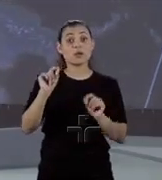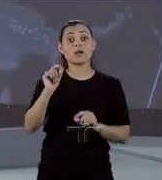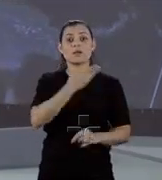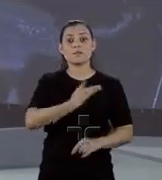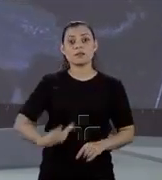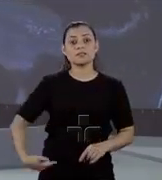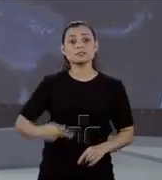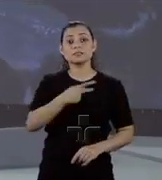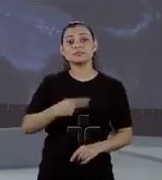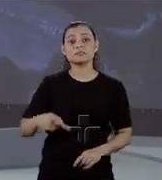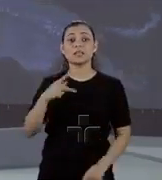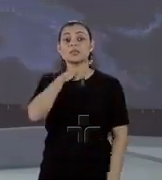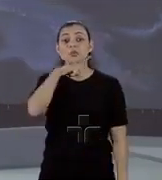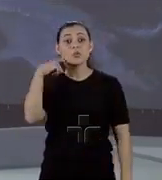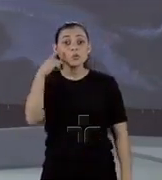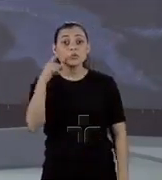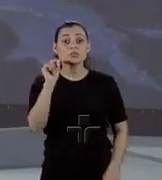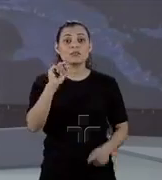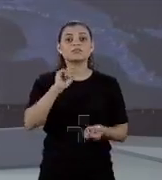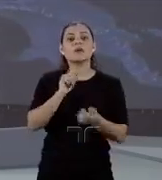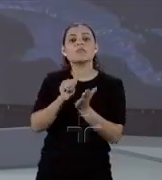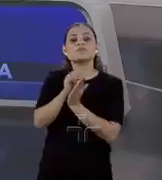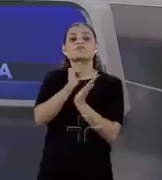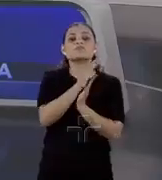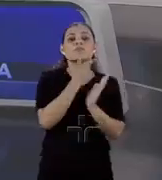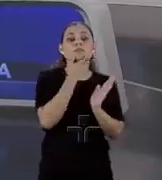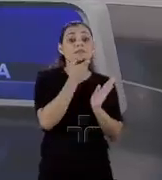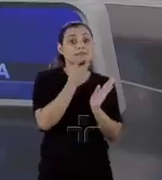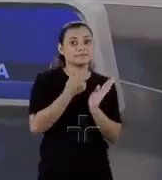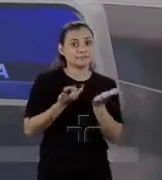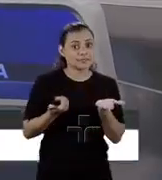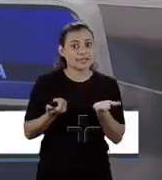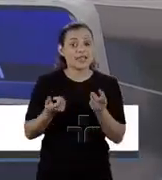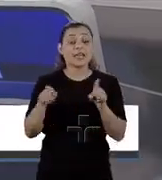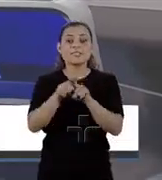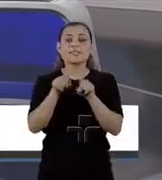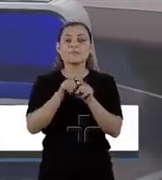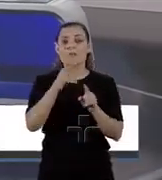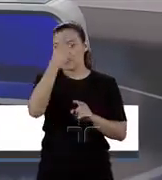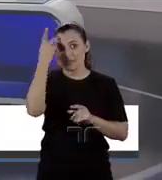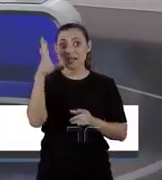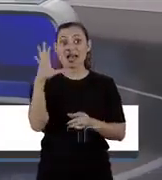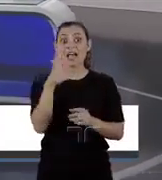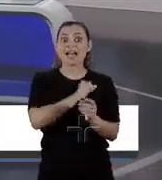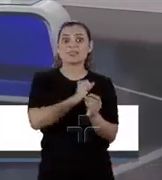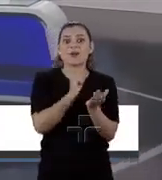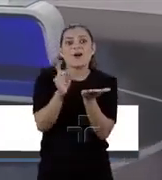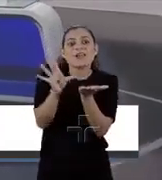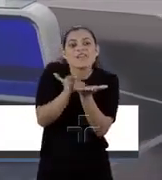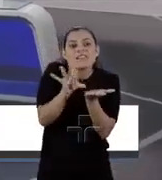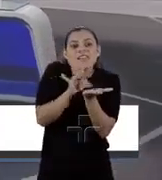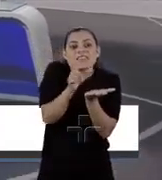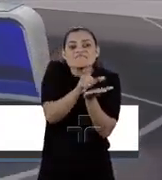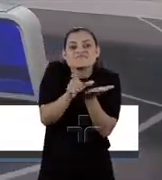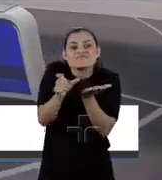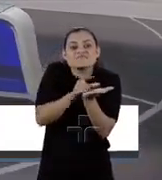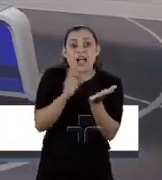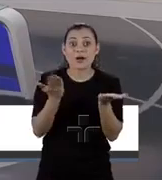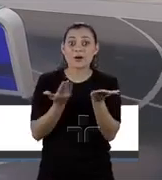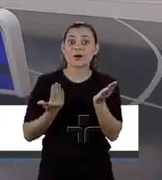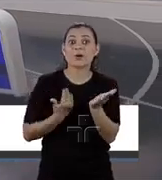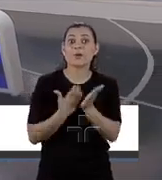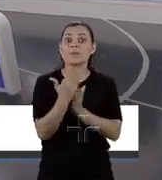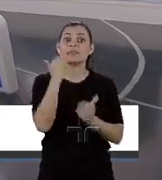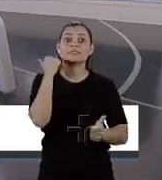vai investigar ataques a 2 russos exilados no Reino Unido. Fãs de figurinhas da Copa entram no clima da competição. Aguarde que nós vamos